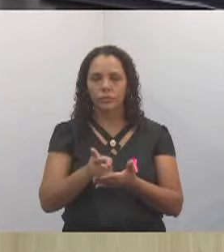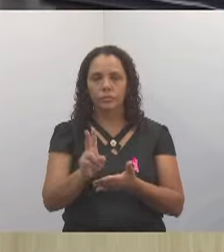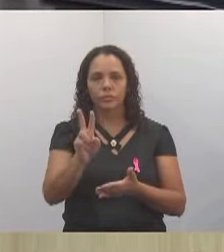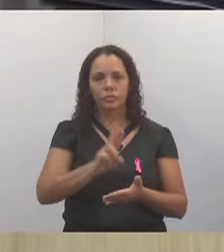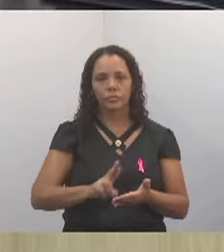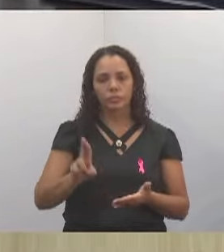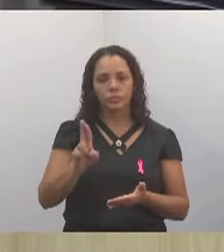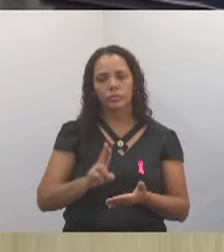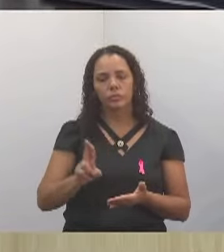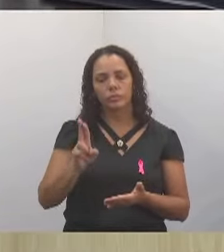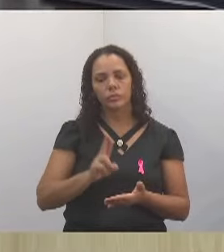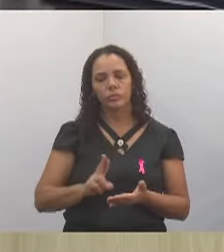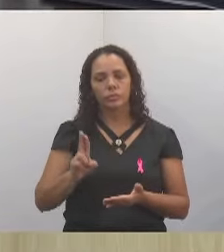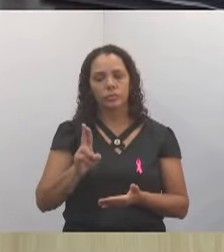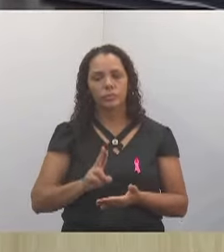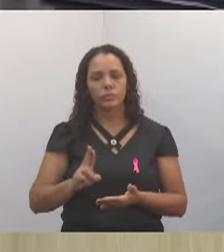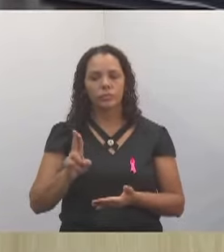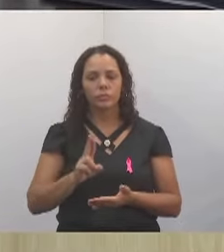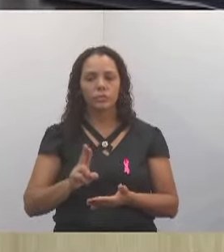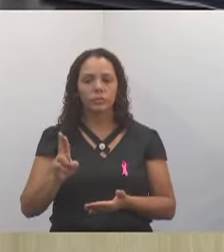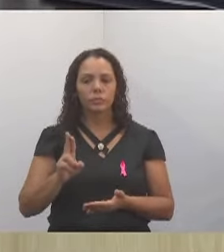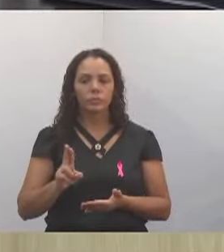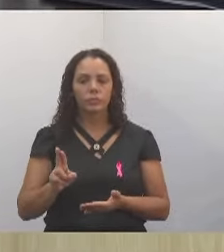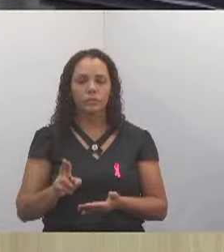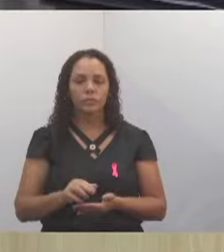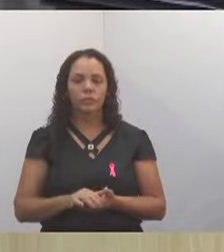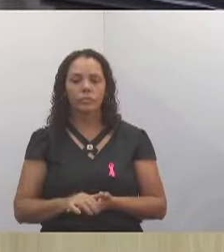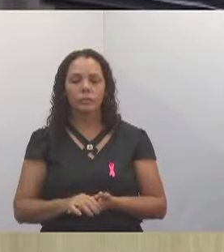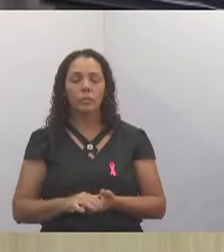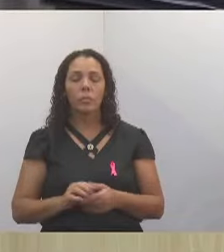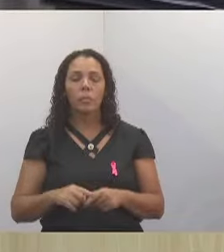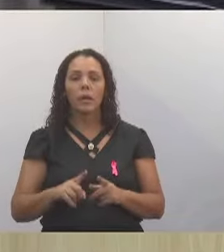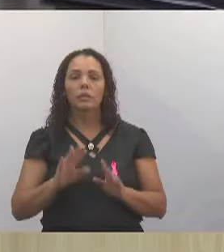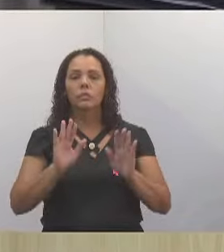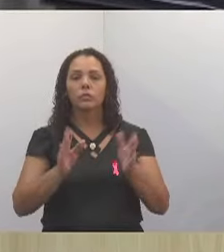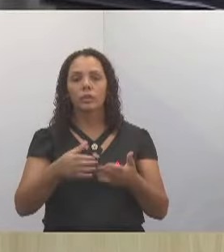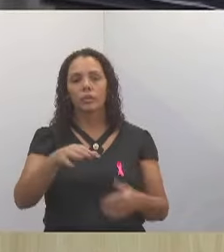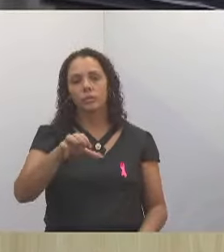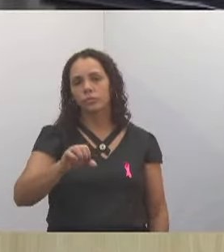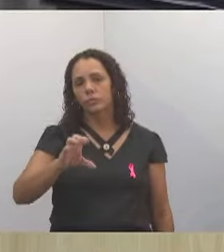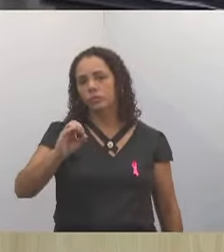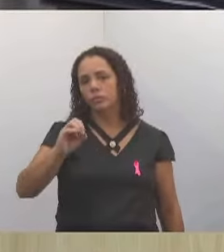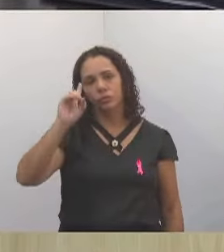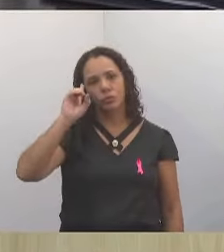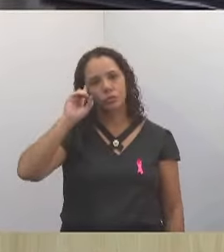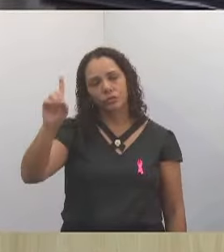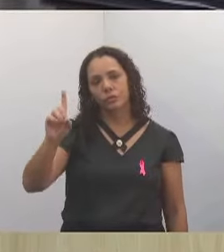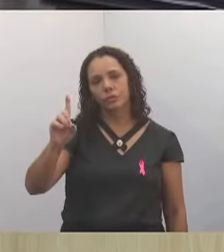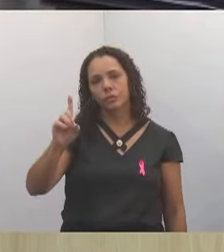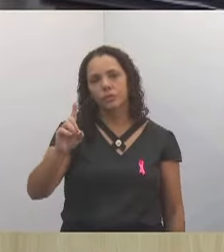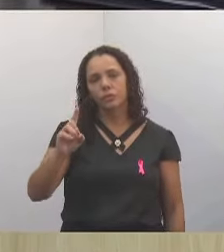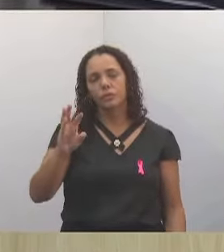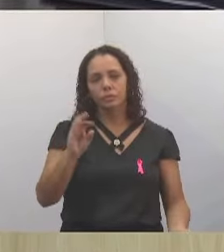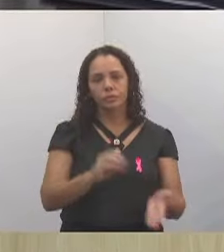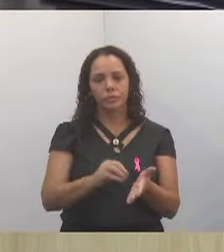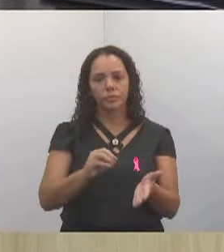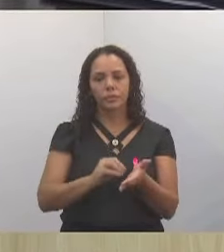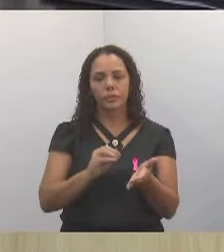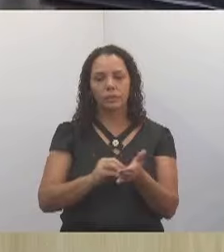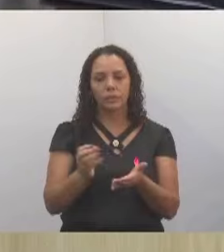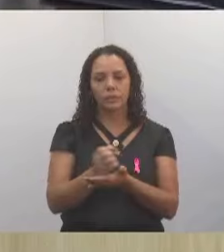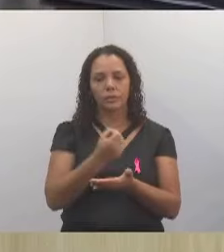segundo relataram, está aproximadamente 90 dias sem conseguir retirar o remédio da